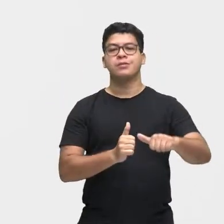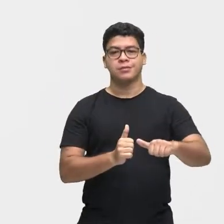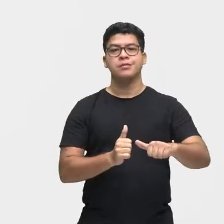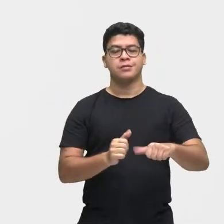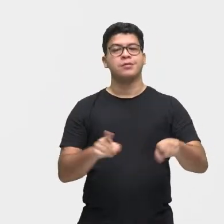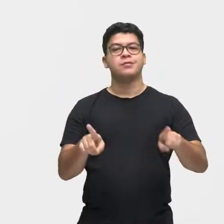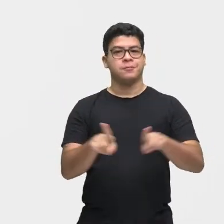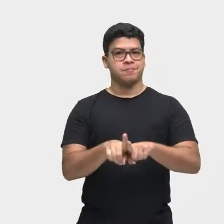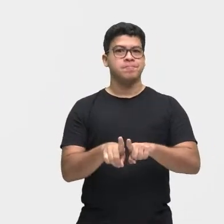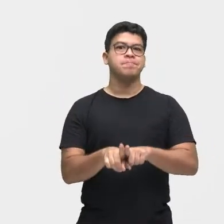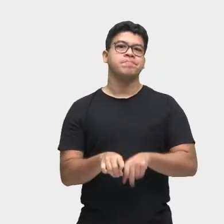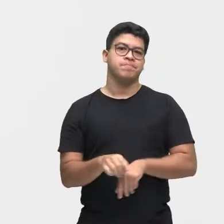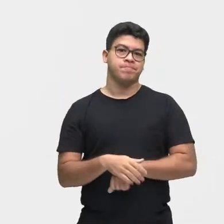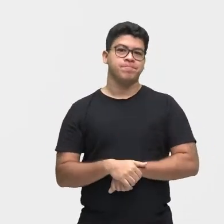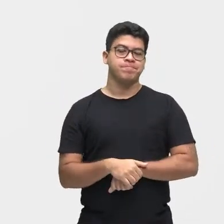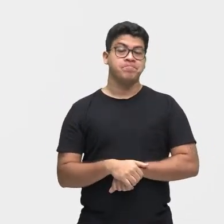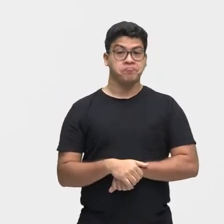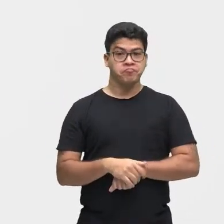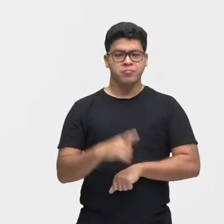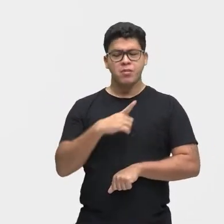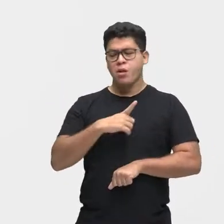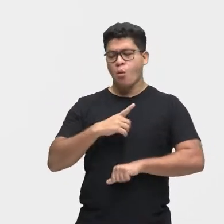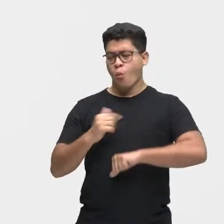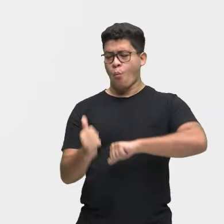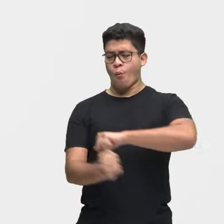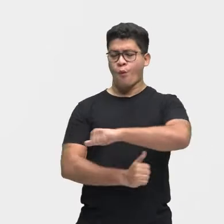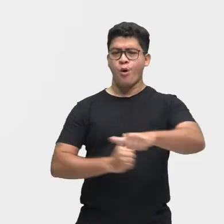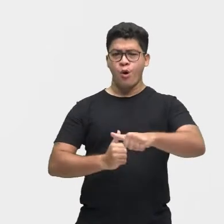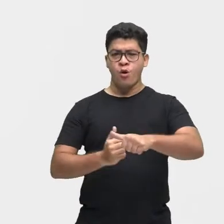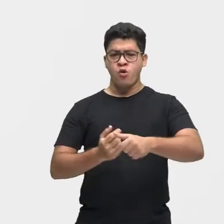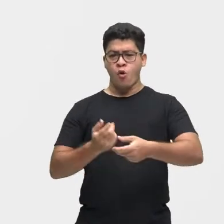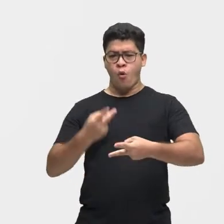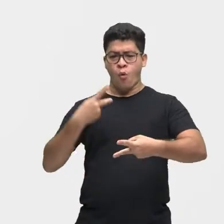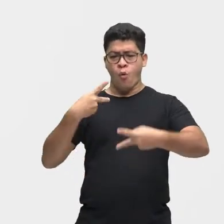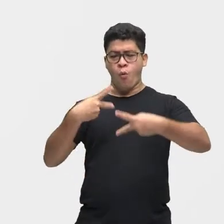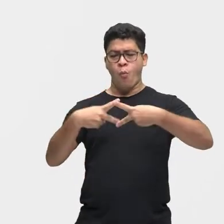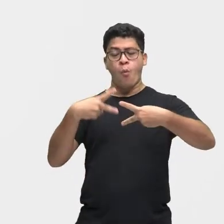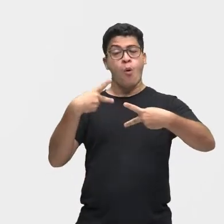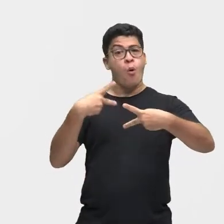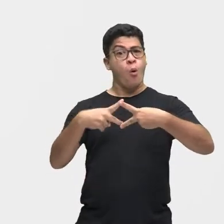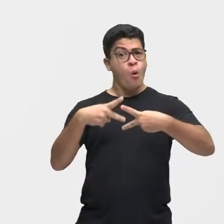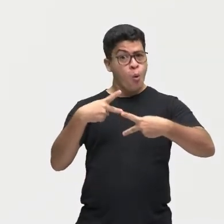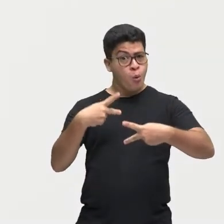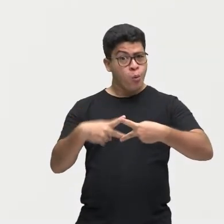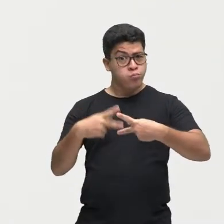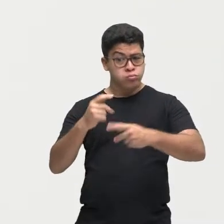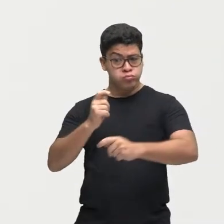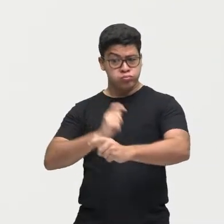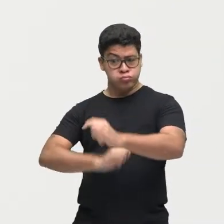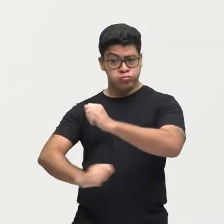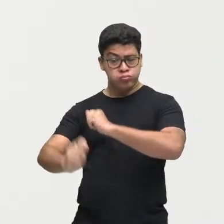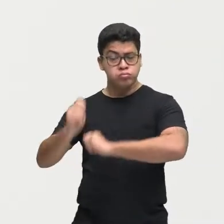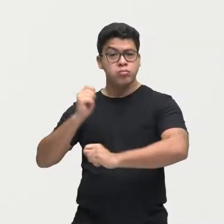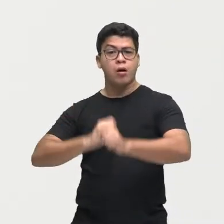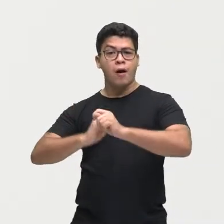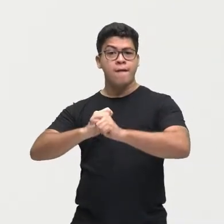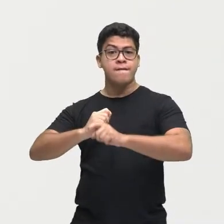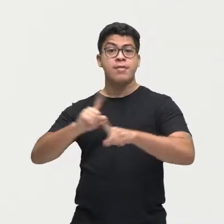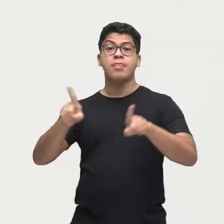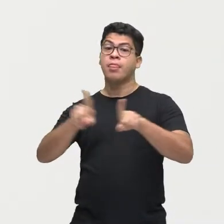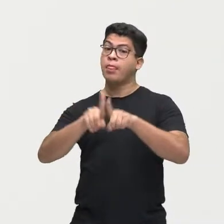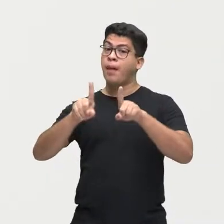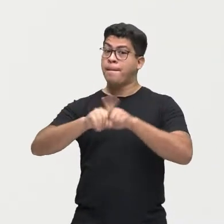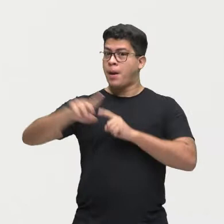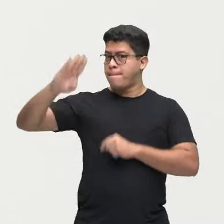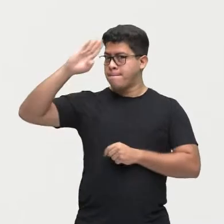ter ali este mecanismo político, administrativo, olha só, militar. Então, o rei agora vai